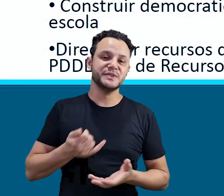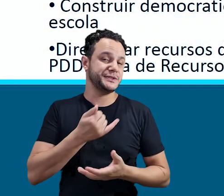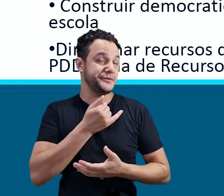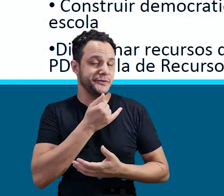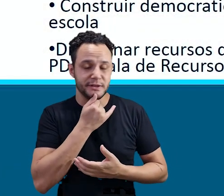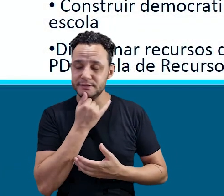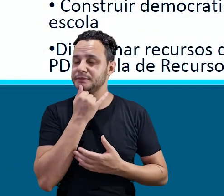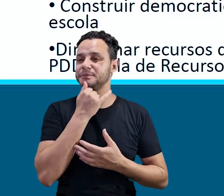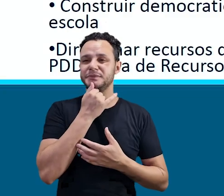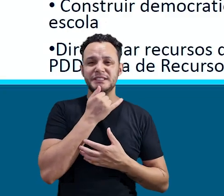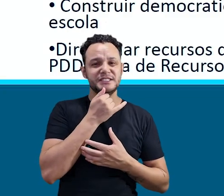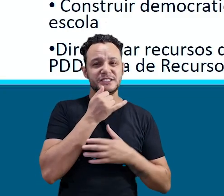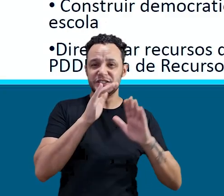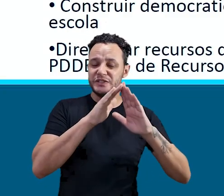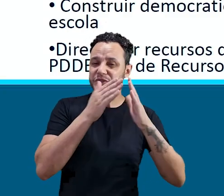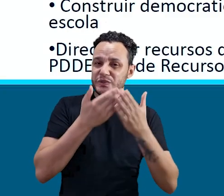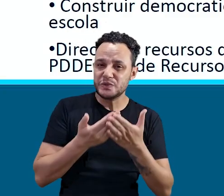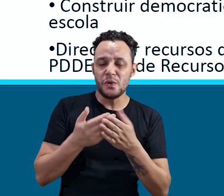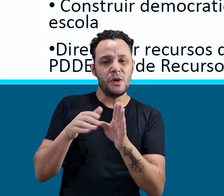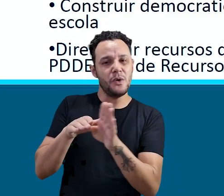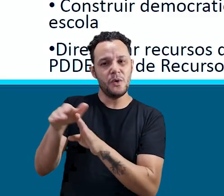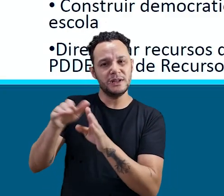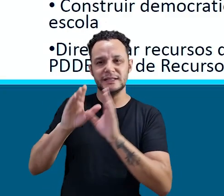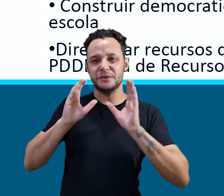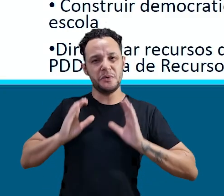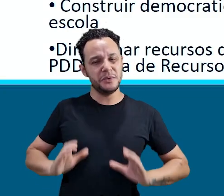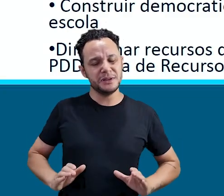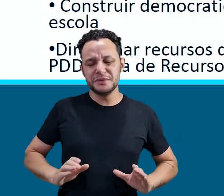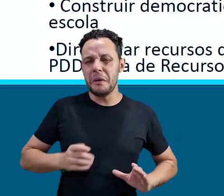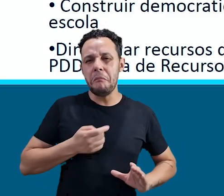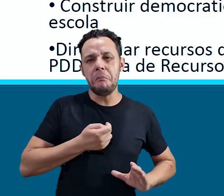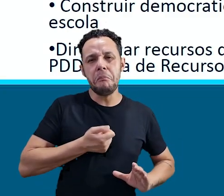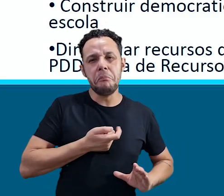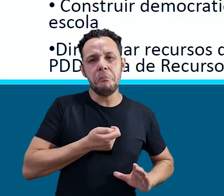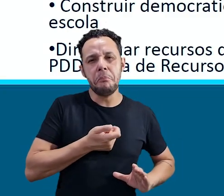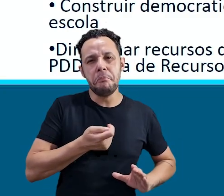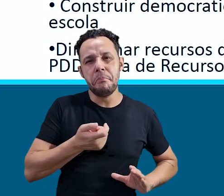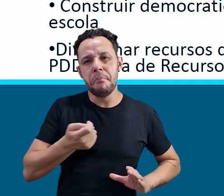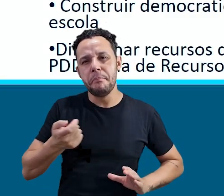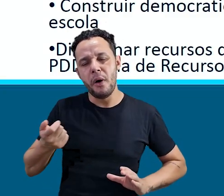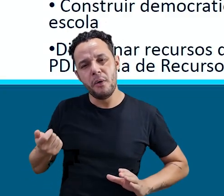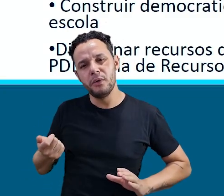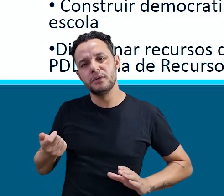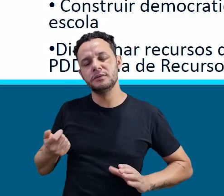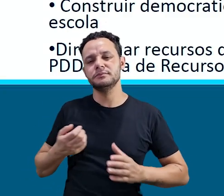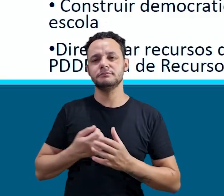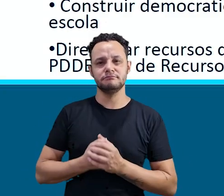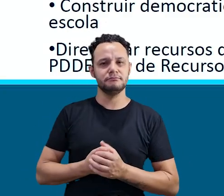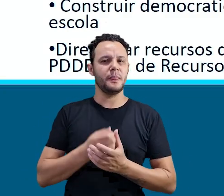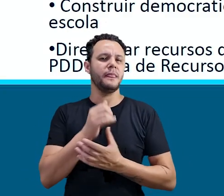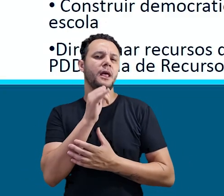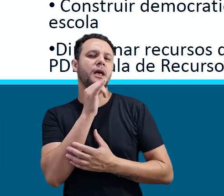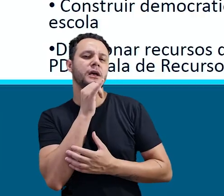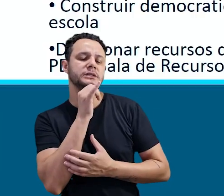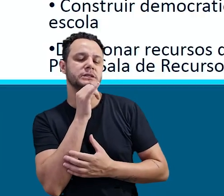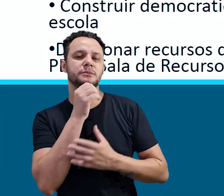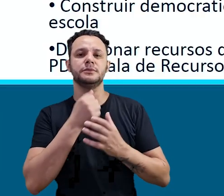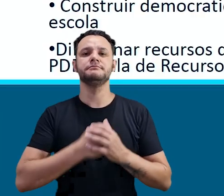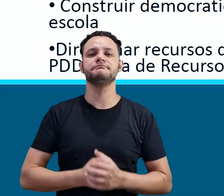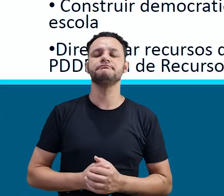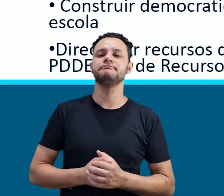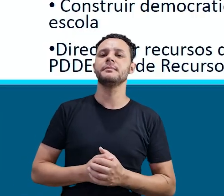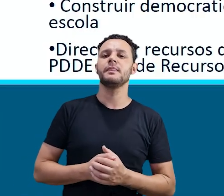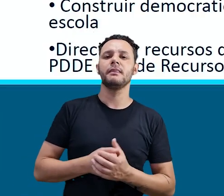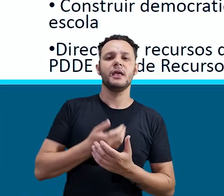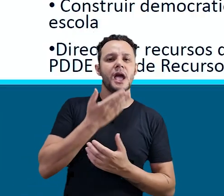coisa que, infelizmente, ainda é raro nas nossas escolas, mas eu aposto que é um desafio que você já enfrentou. Por exemplo,